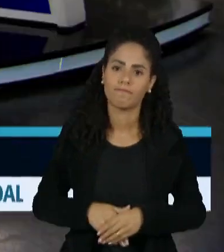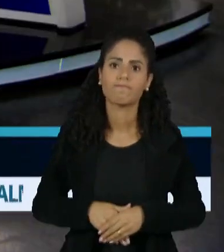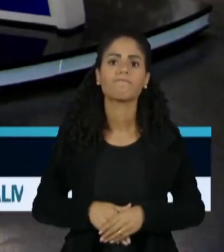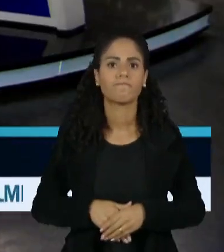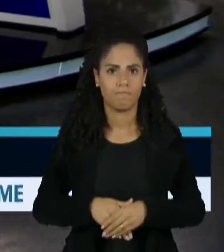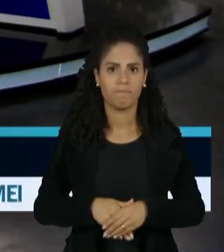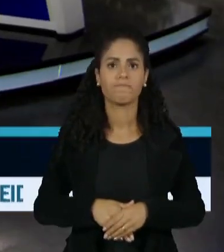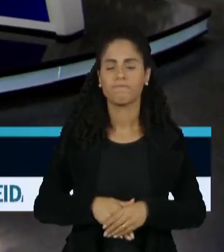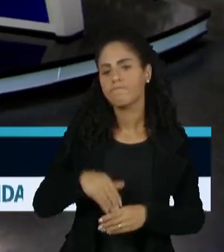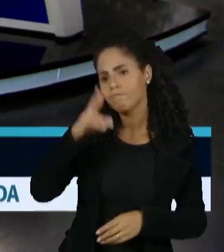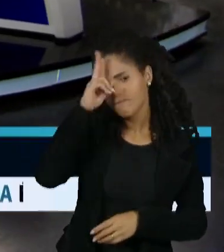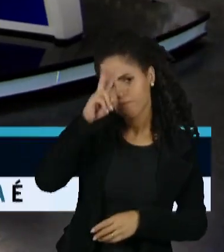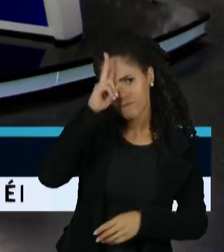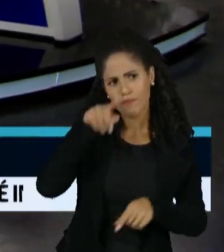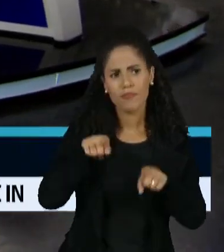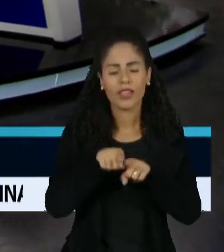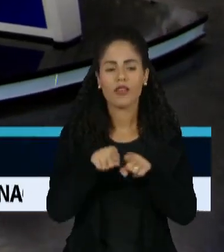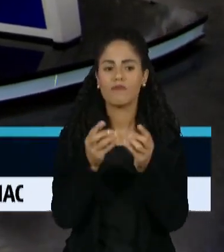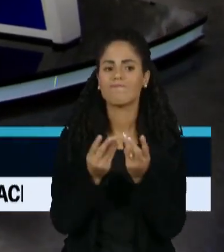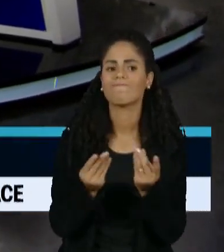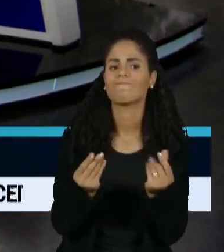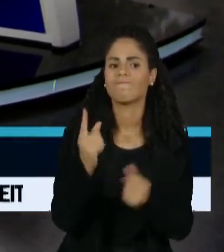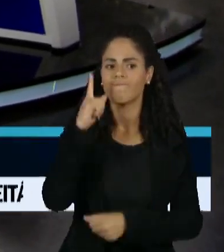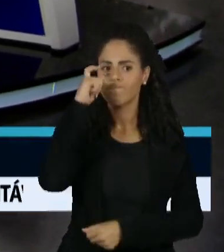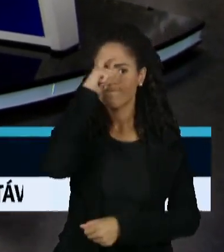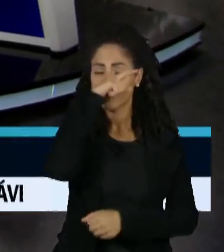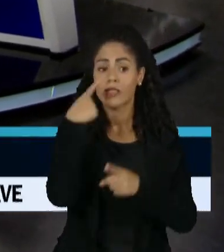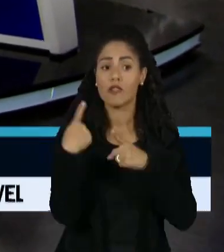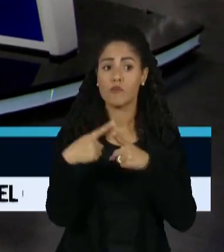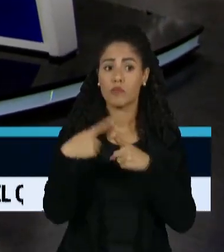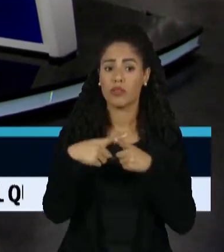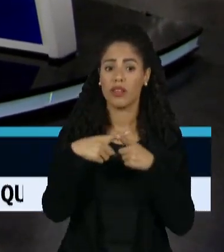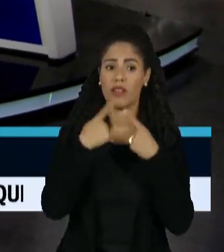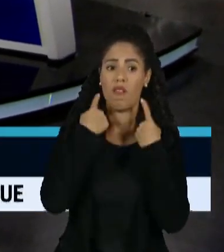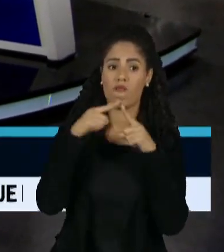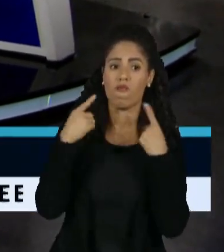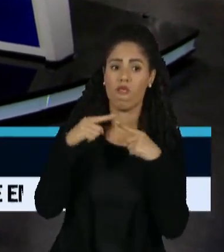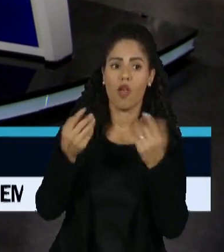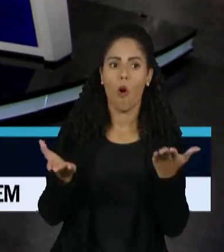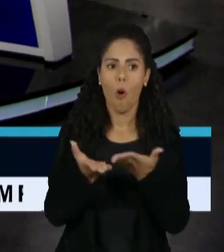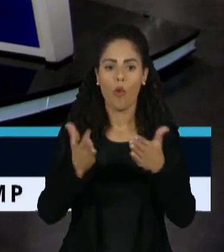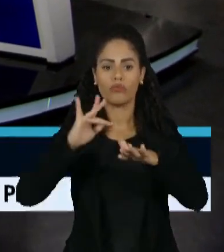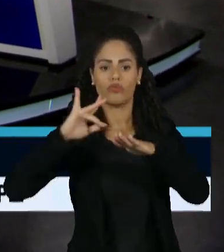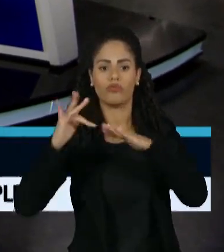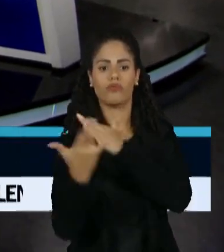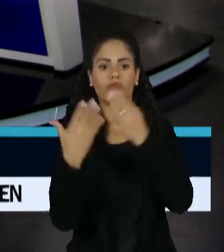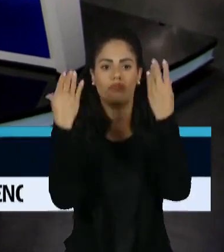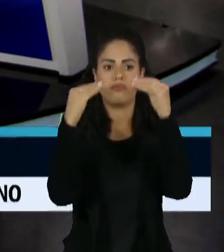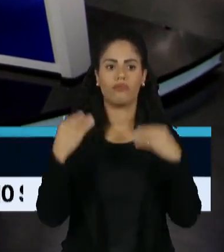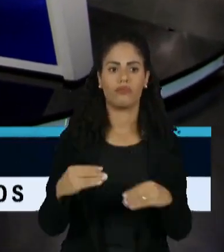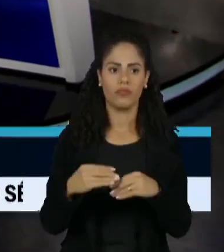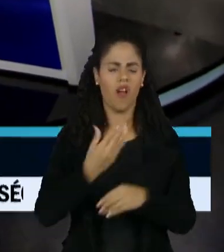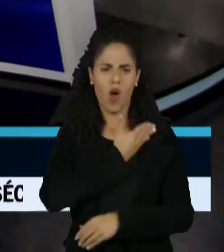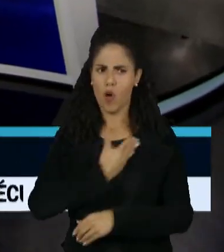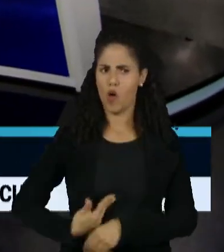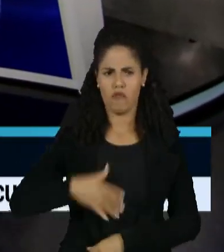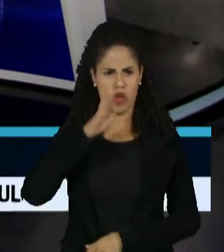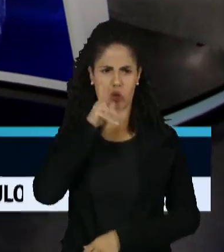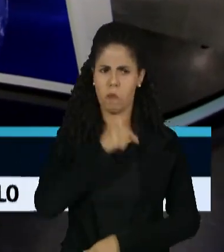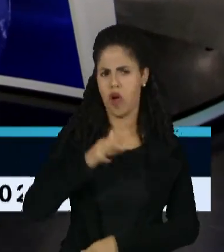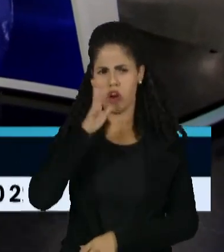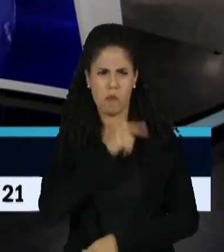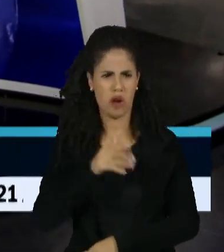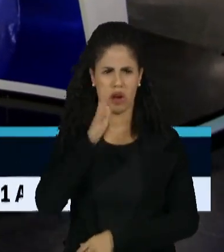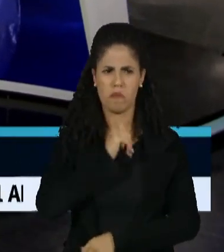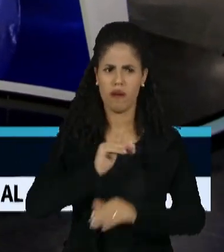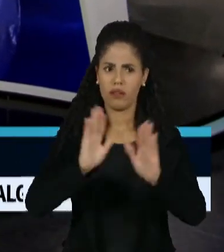bom lembrar que é uma operação delicada, né? Eu falo isso porque havia algumas críticas hoje já em redes sociais, acho que o governo está demorando, não é uma operação simples